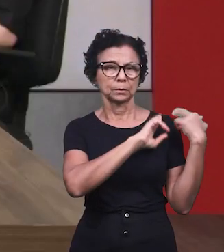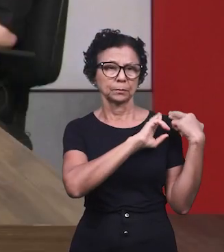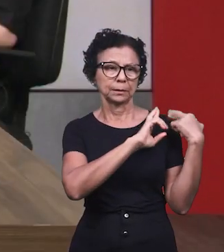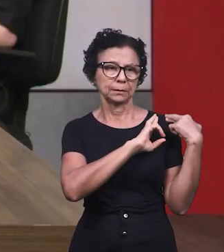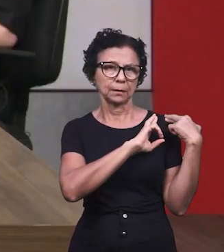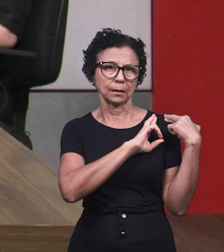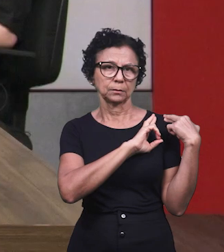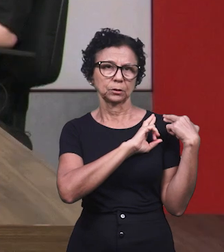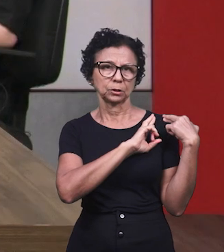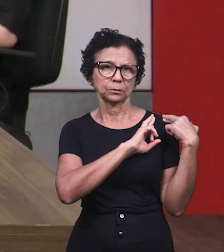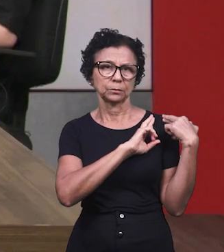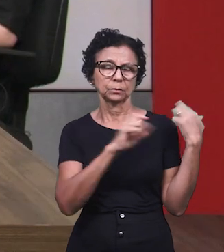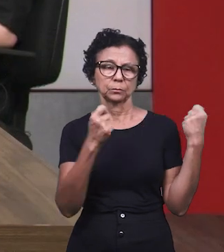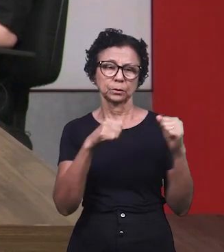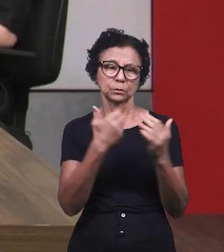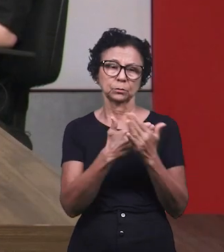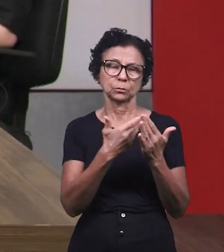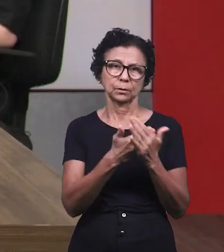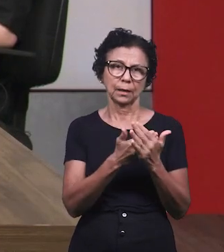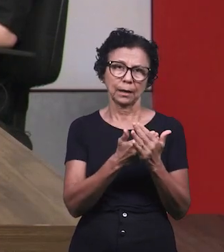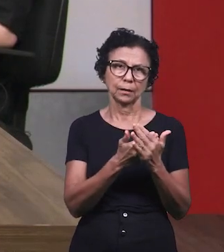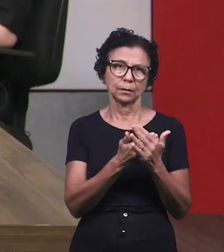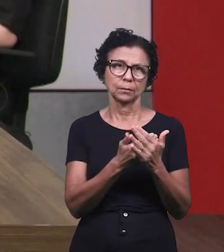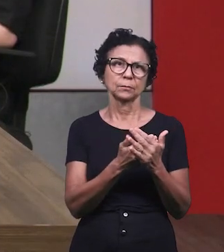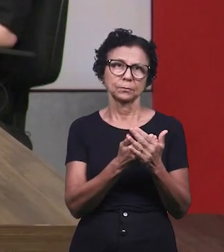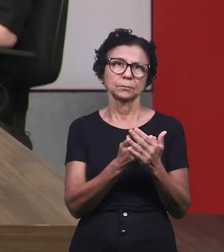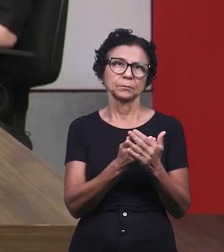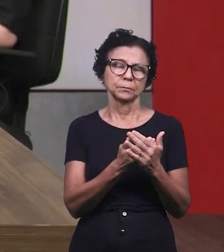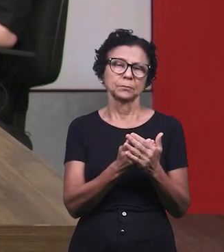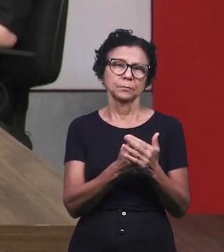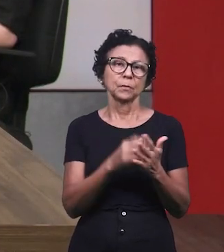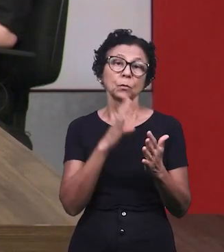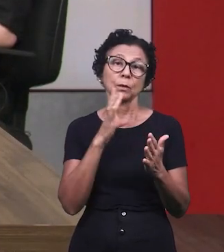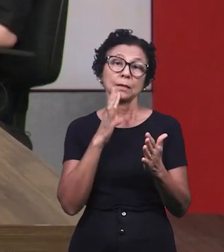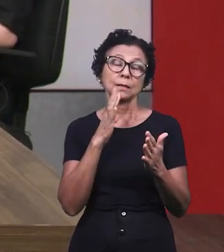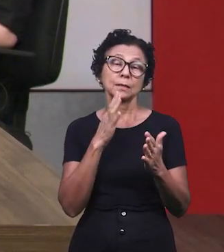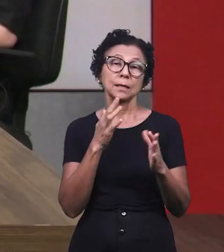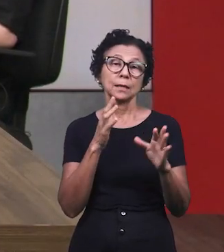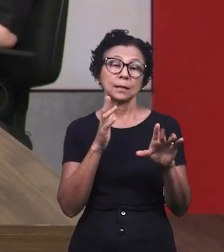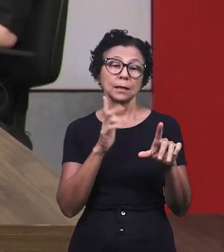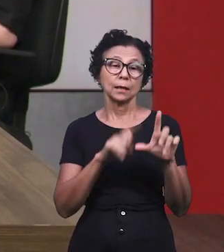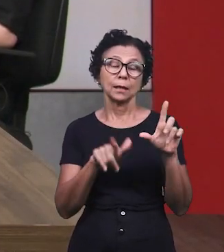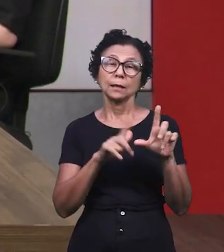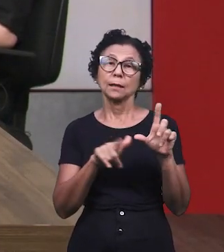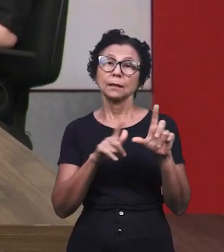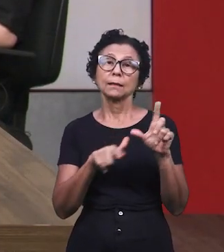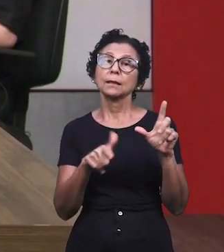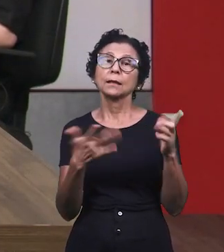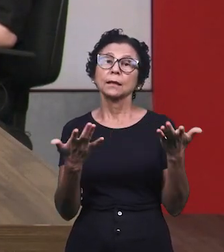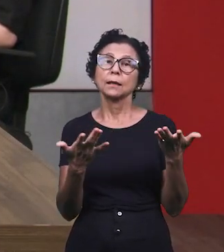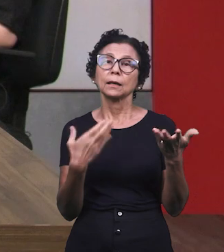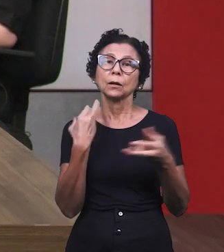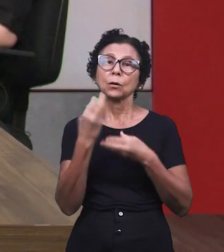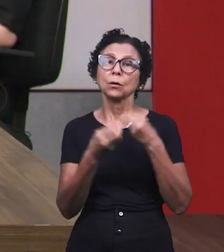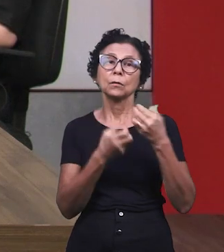conhecer a letra do louvor. Conhecer a letra né? do louvor. Se a gente não conhece a letra, Não como conhece, que a gente vai trazer a né? estrutura? Se Davi né? das vagas procelosas são. Aí